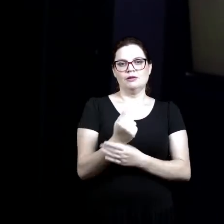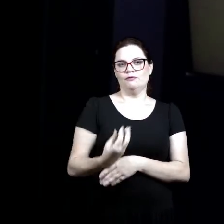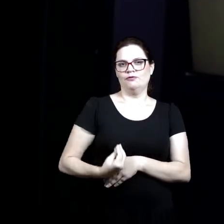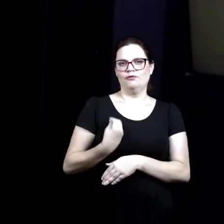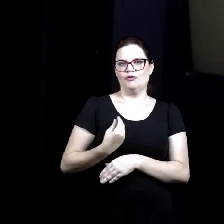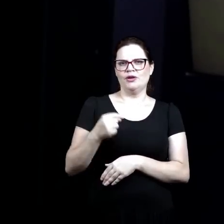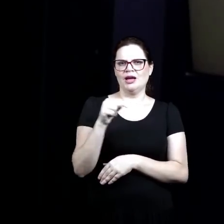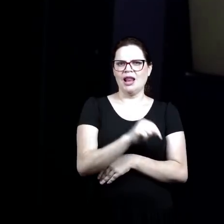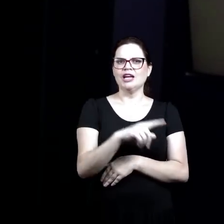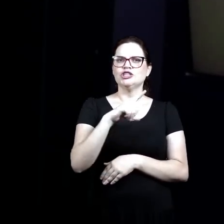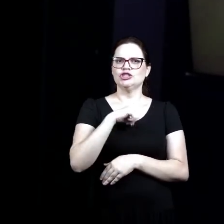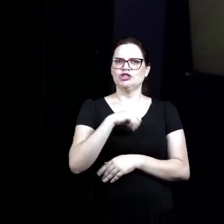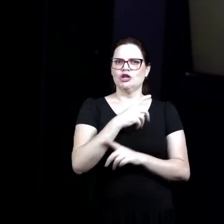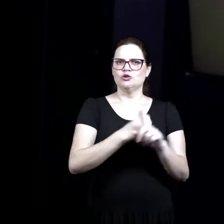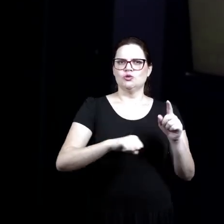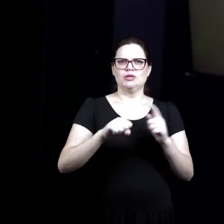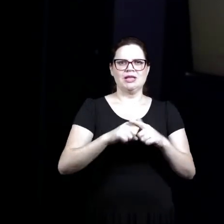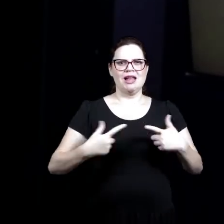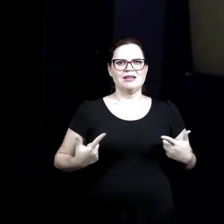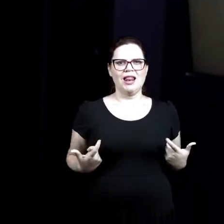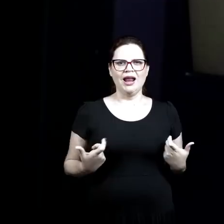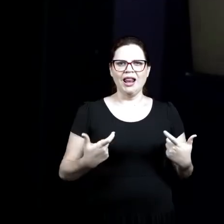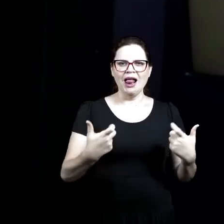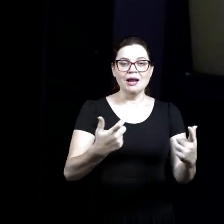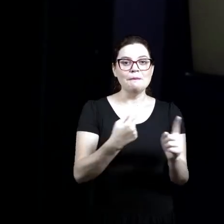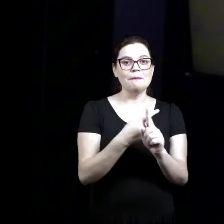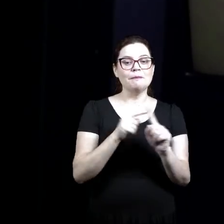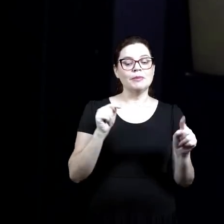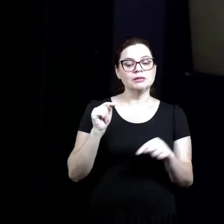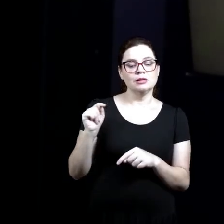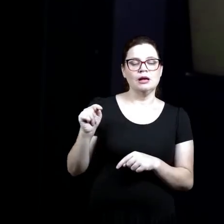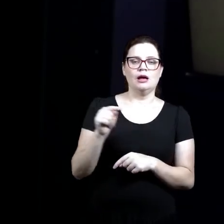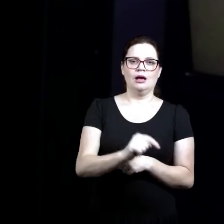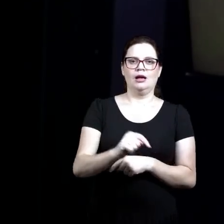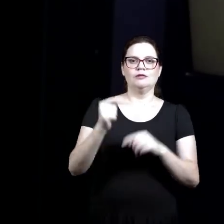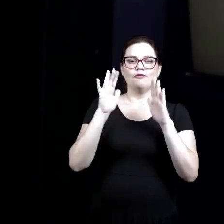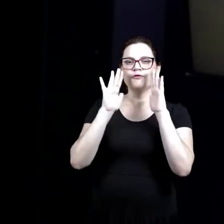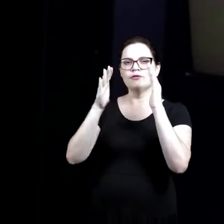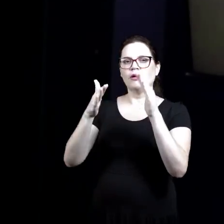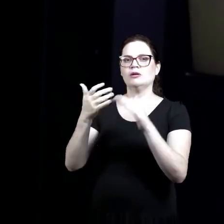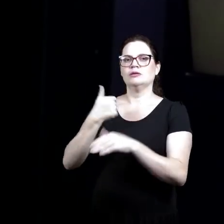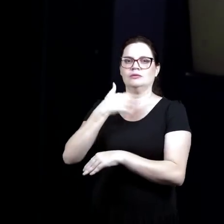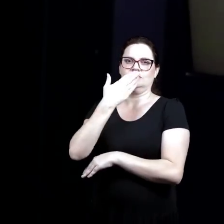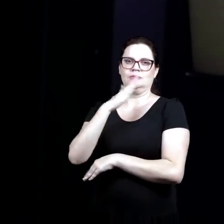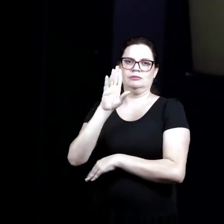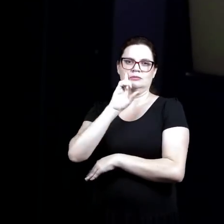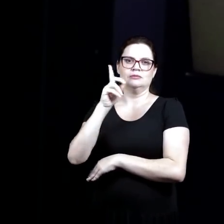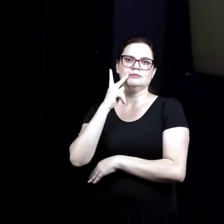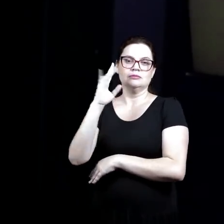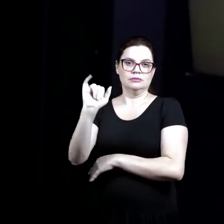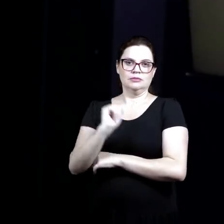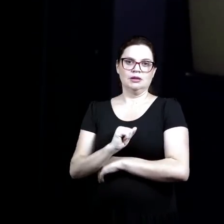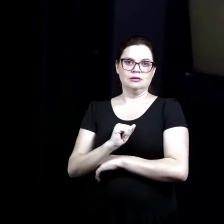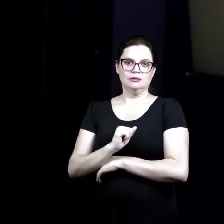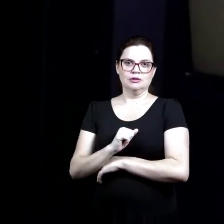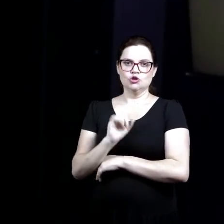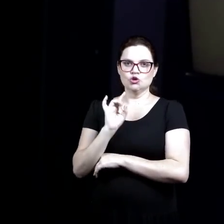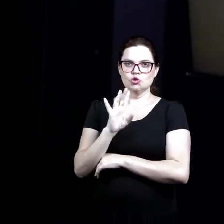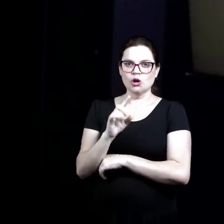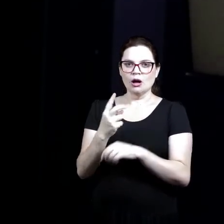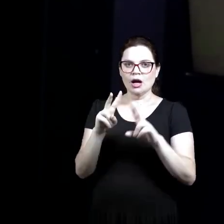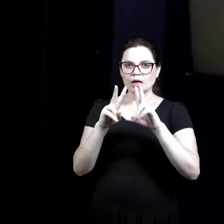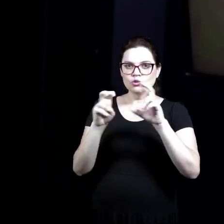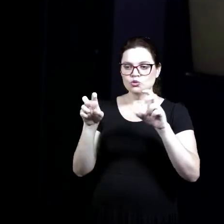naquele mundo cheio de conflitos, mas ele tinha em vista a promessa do Pai. Não só para aquela